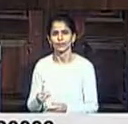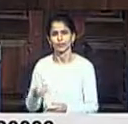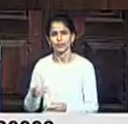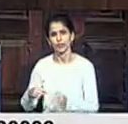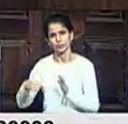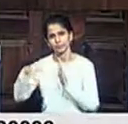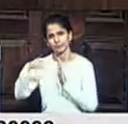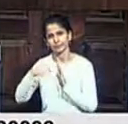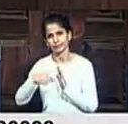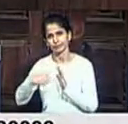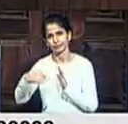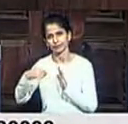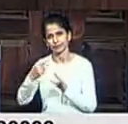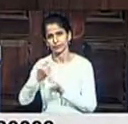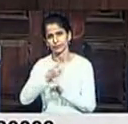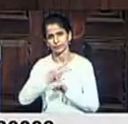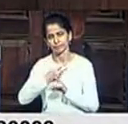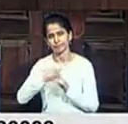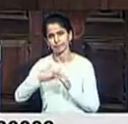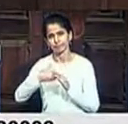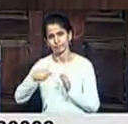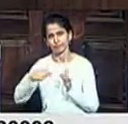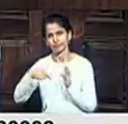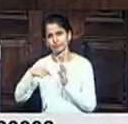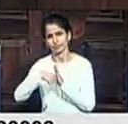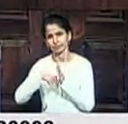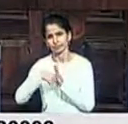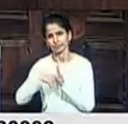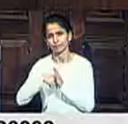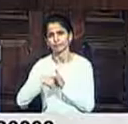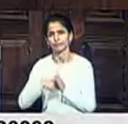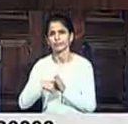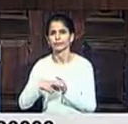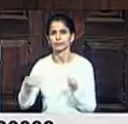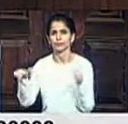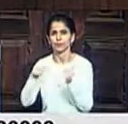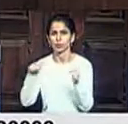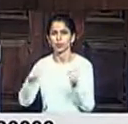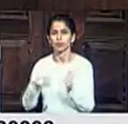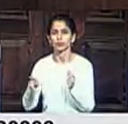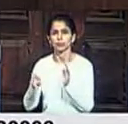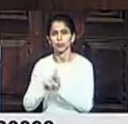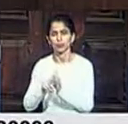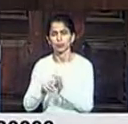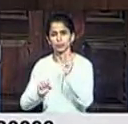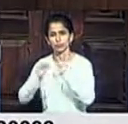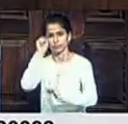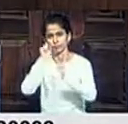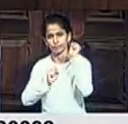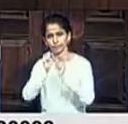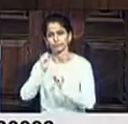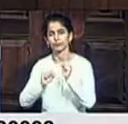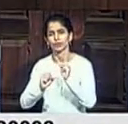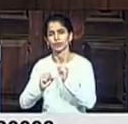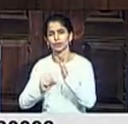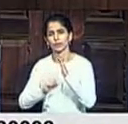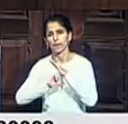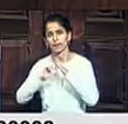procurado pelo Sindicato dos Trabalhadores das Bebidas da área de cerveja. O ICMS em São